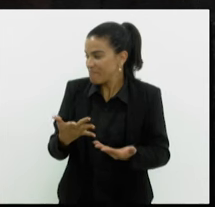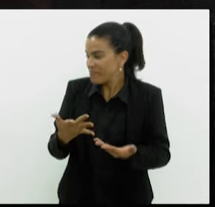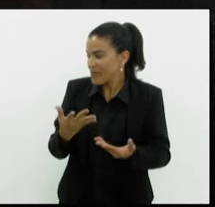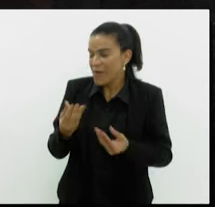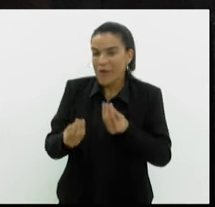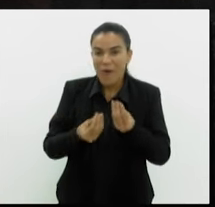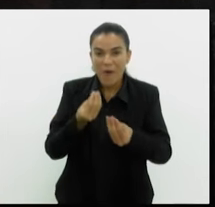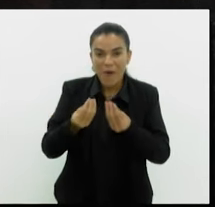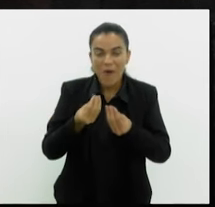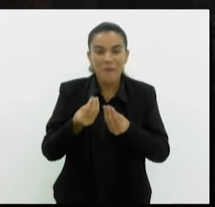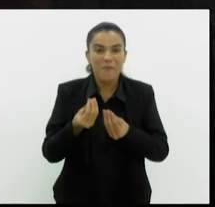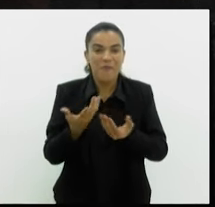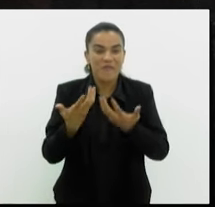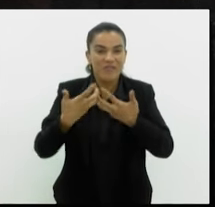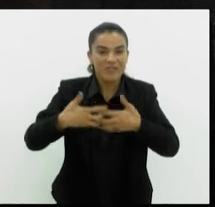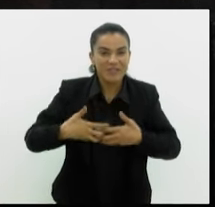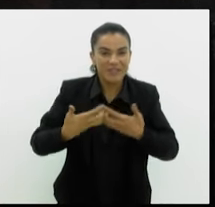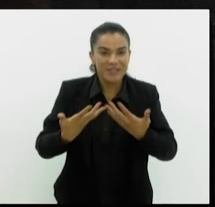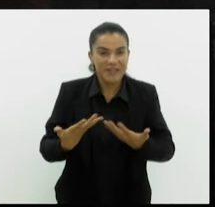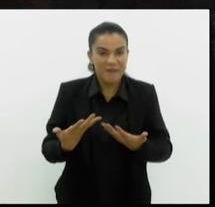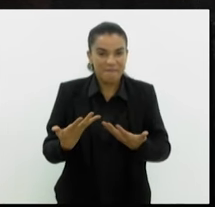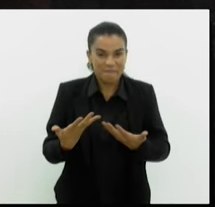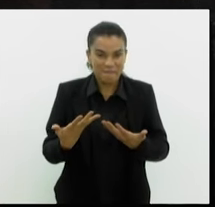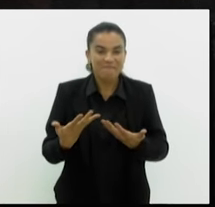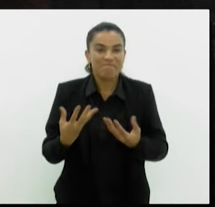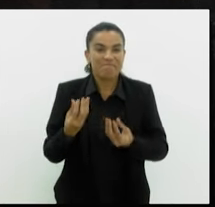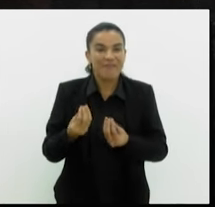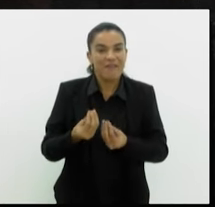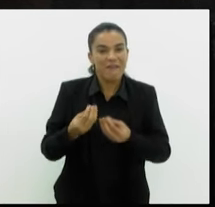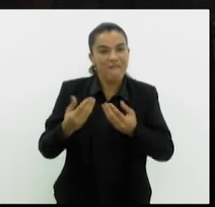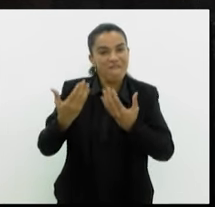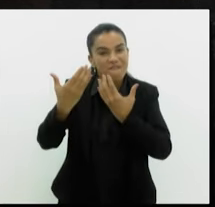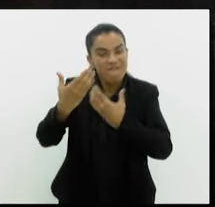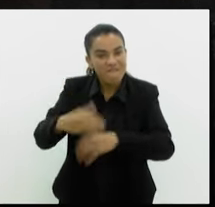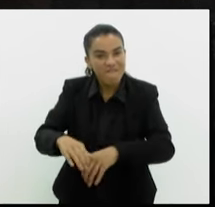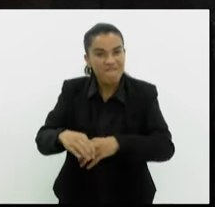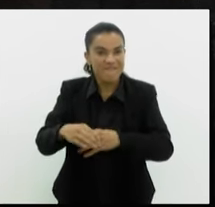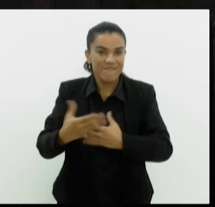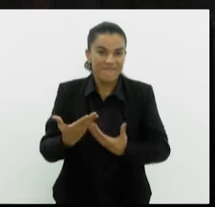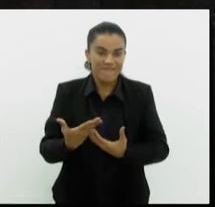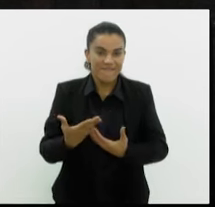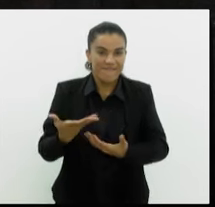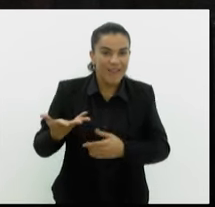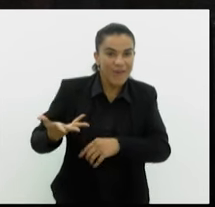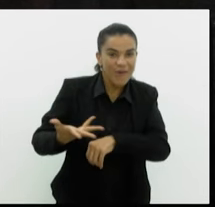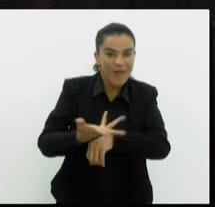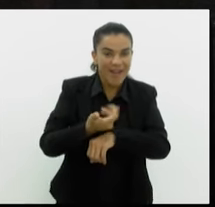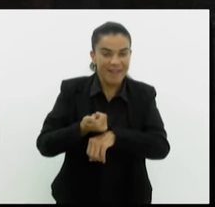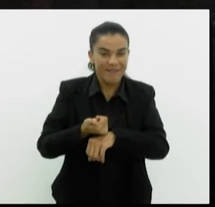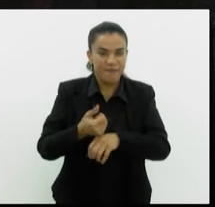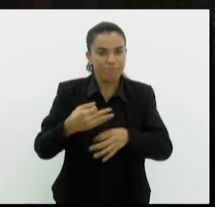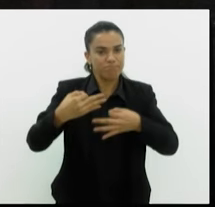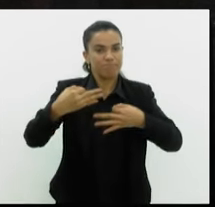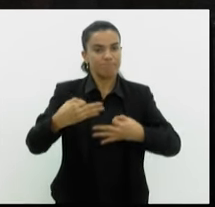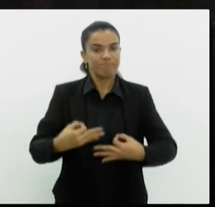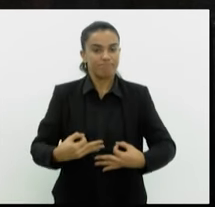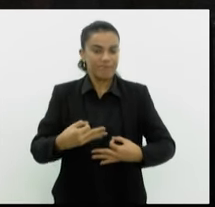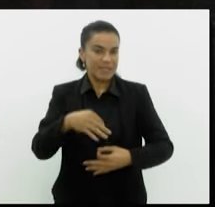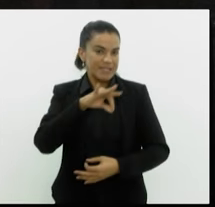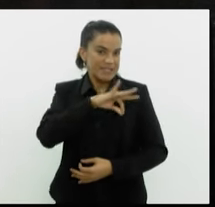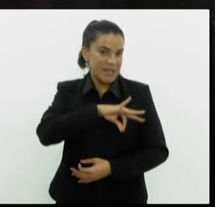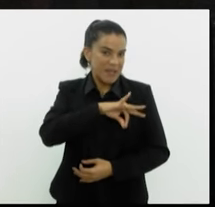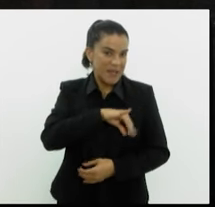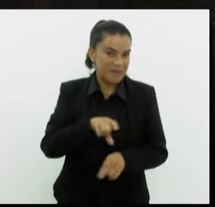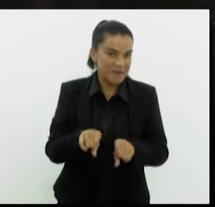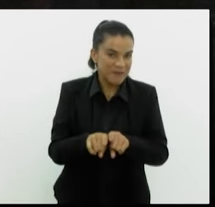funcionar com funcionário público concursado, qualificado e justamente